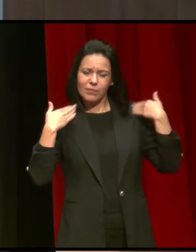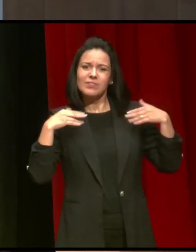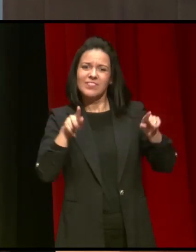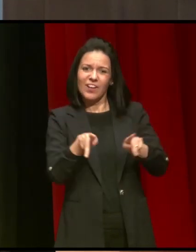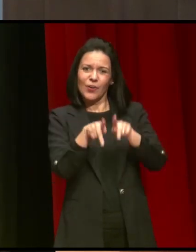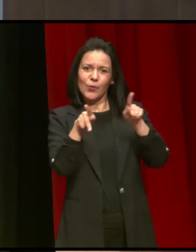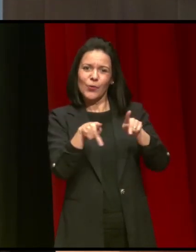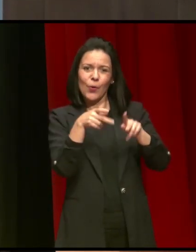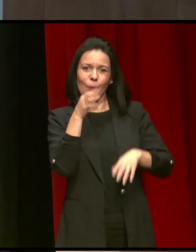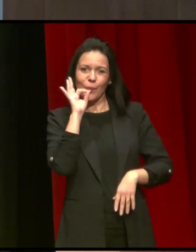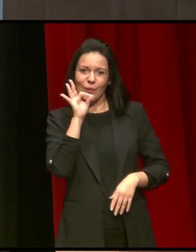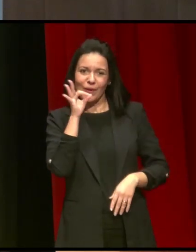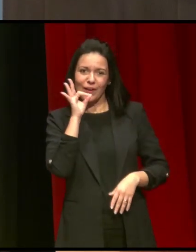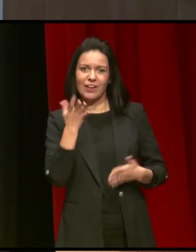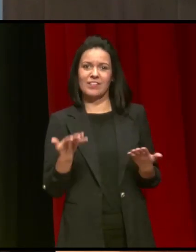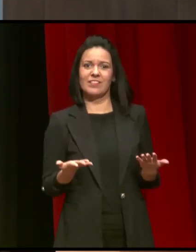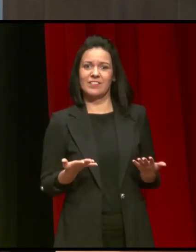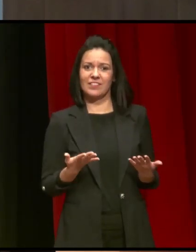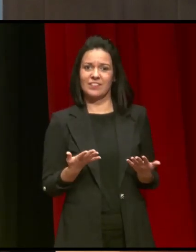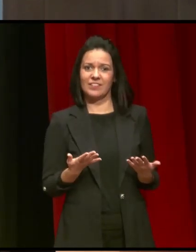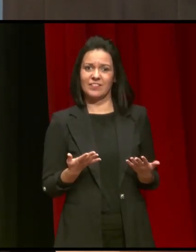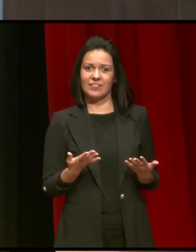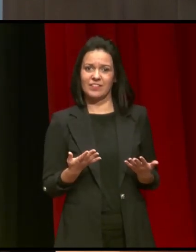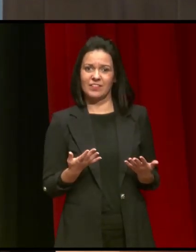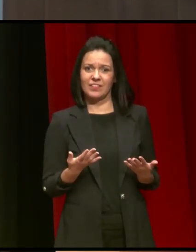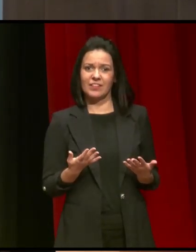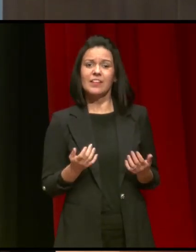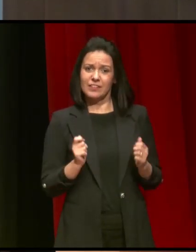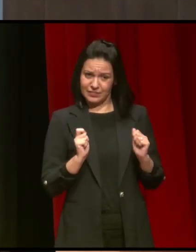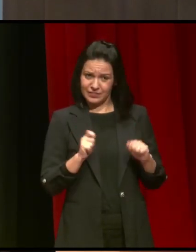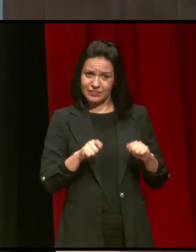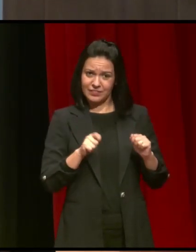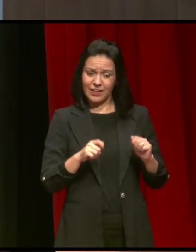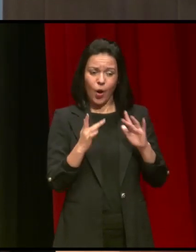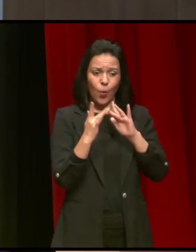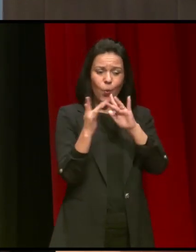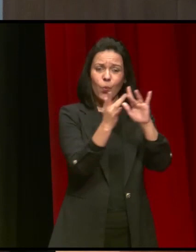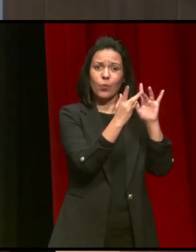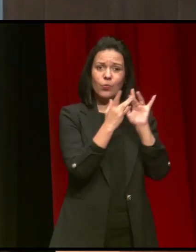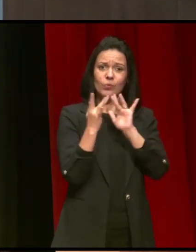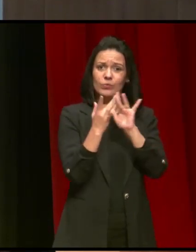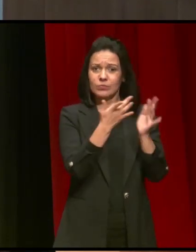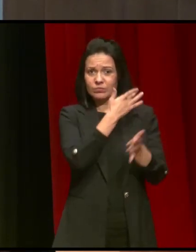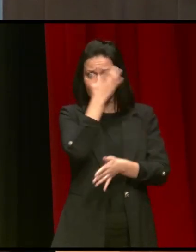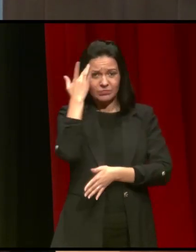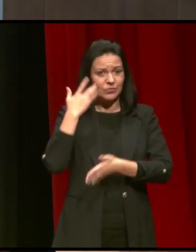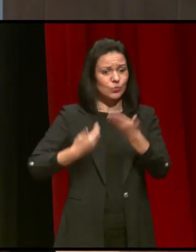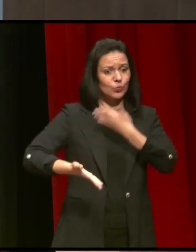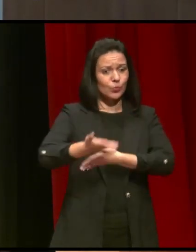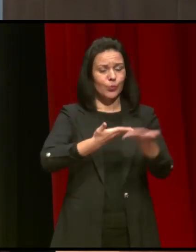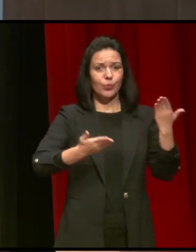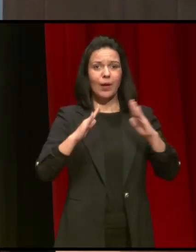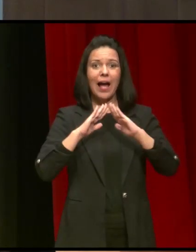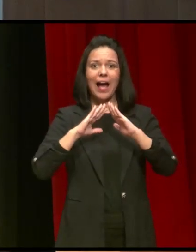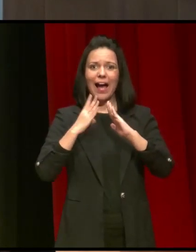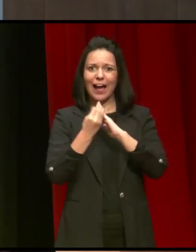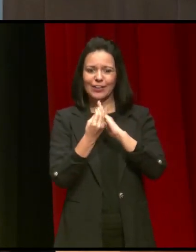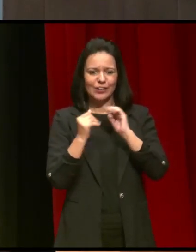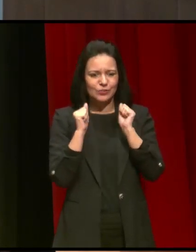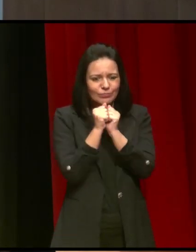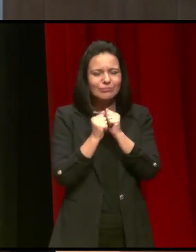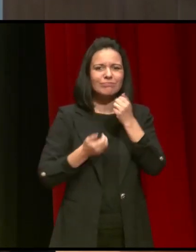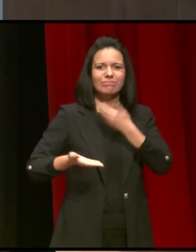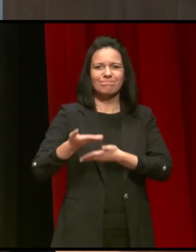lá. Você não se mete com isso não, rapaz, você só conecta eles e você vai ver o envolvimento da igreja. Então, o que pode ser